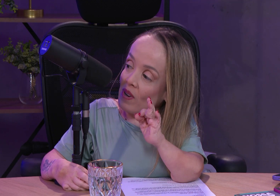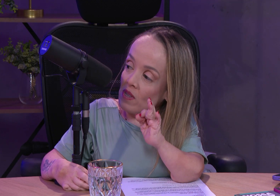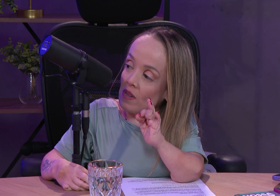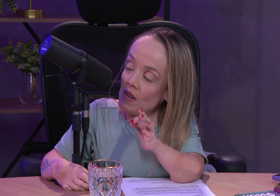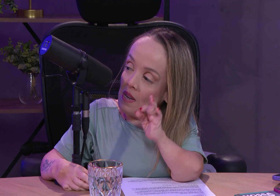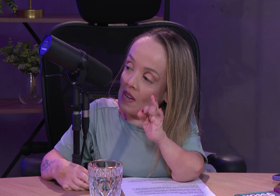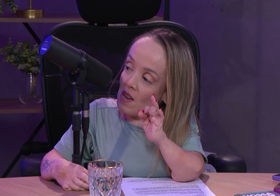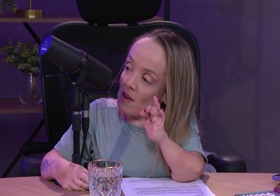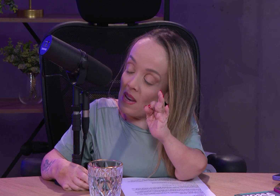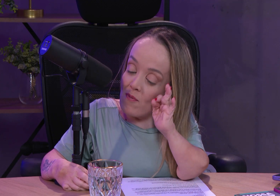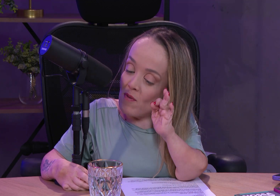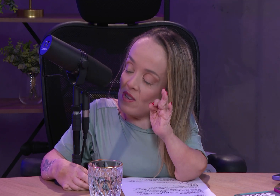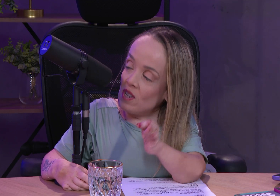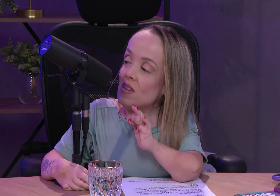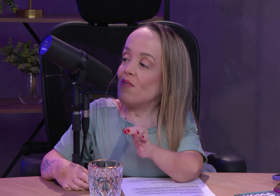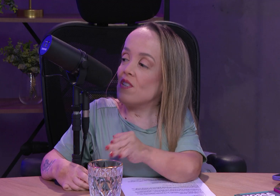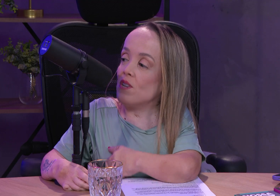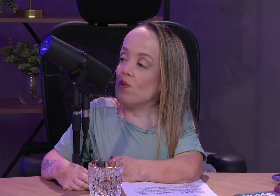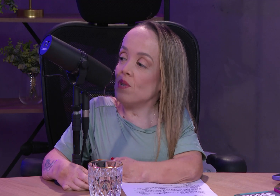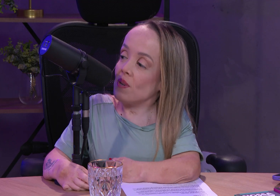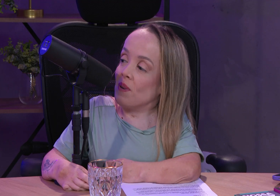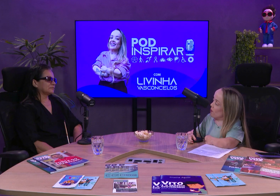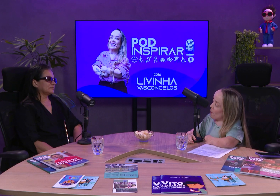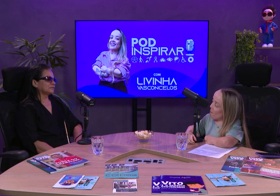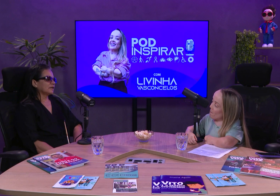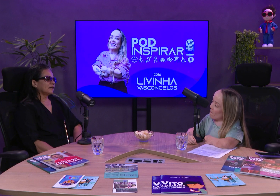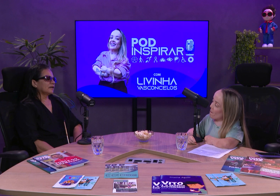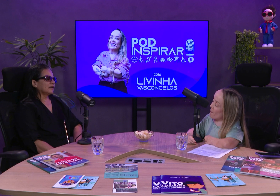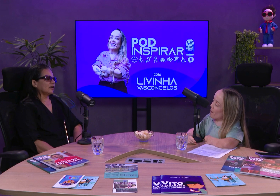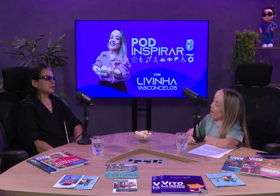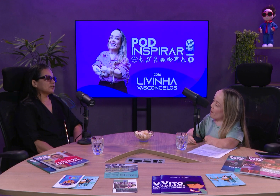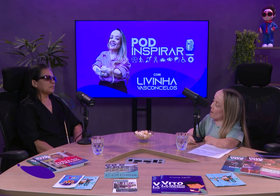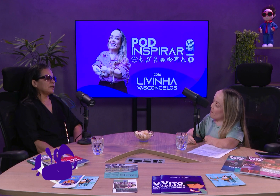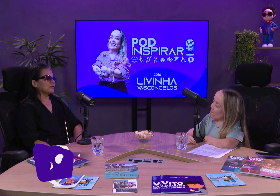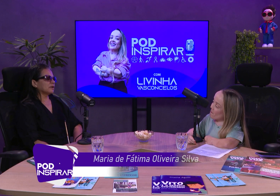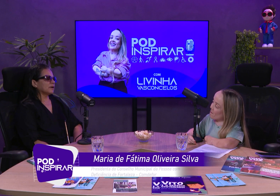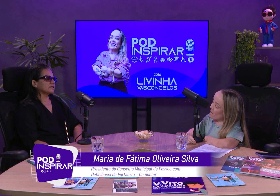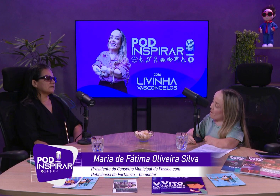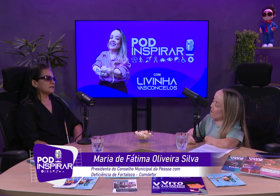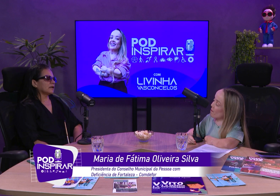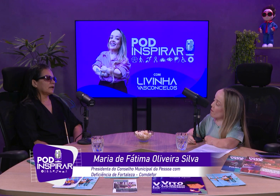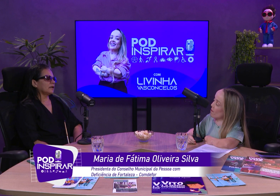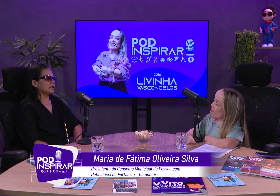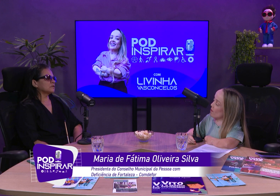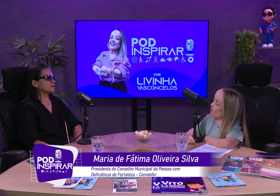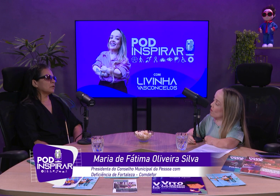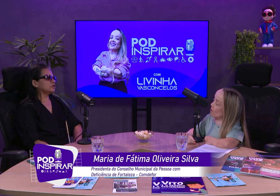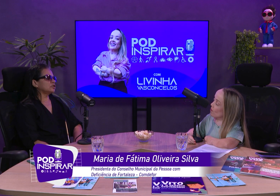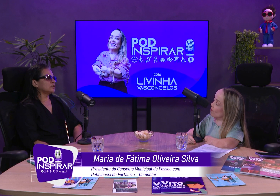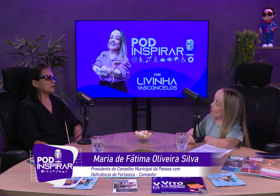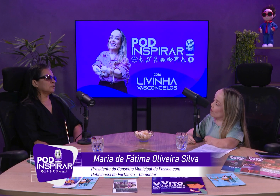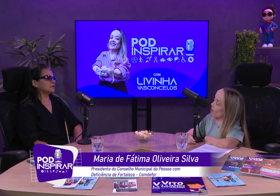aí conta, Fatinha. Quem foi Fatinha e quem é Fatinha hoje? É uma história bem longa, mas assim, eu